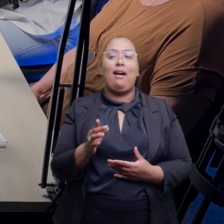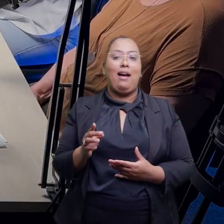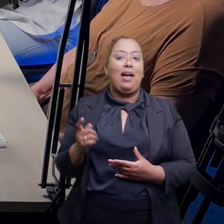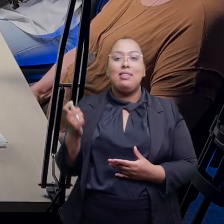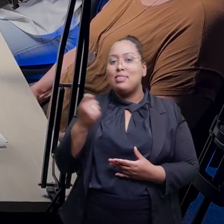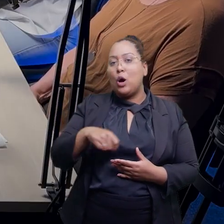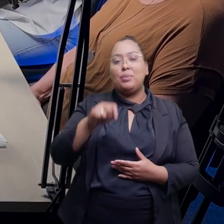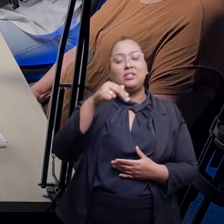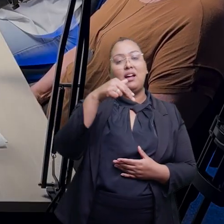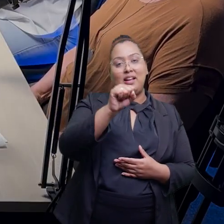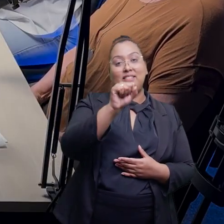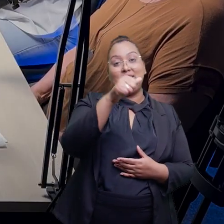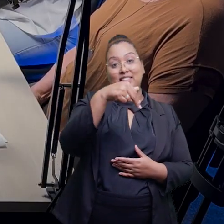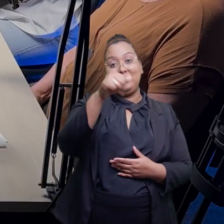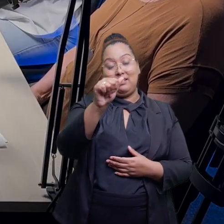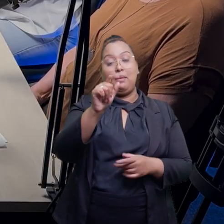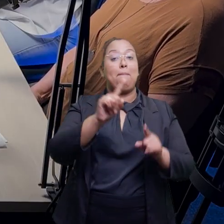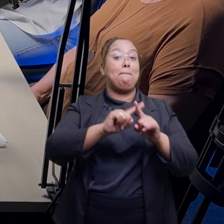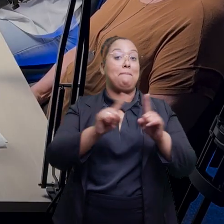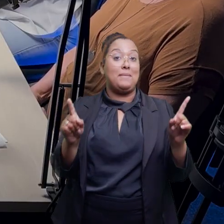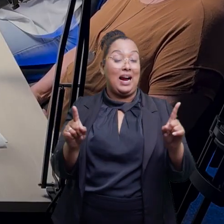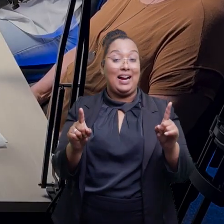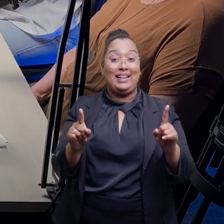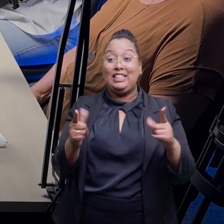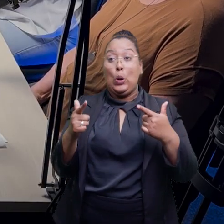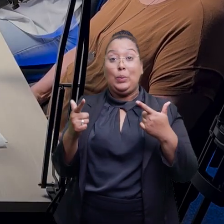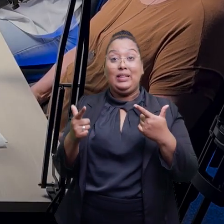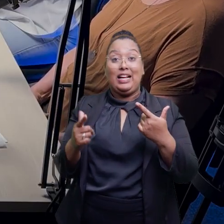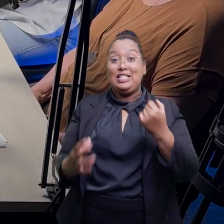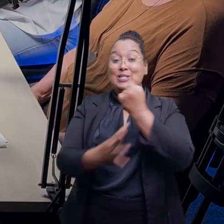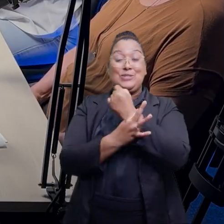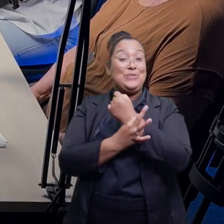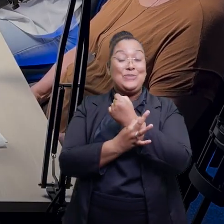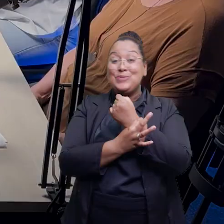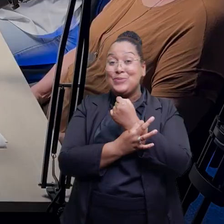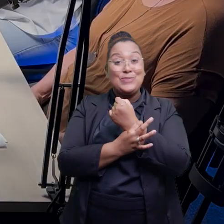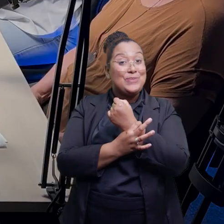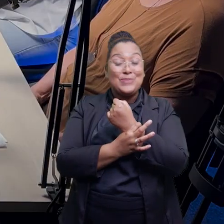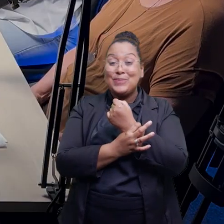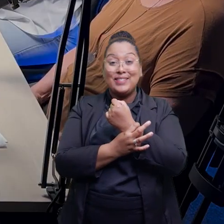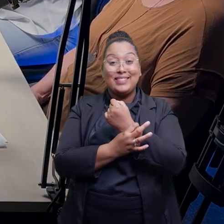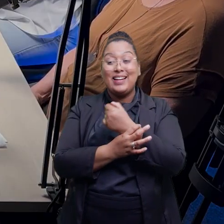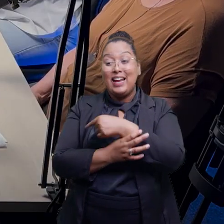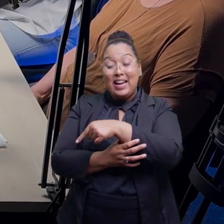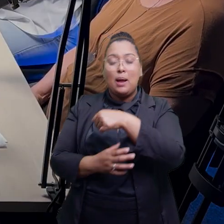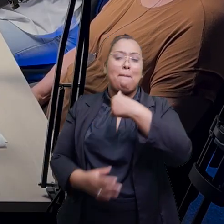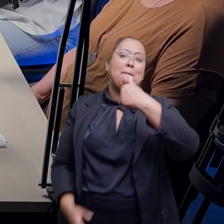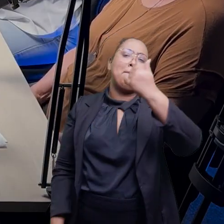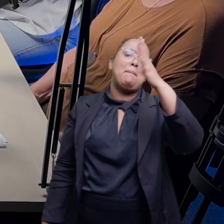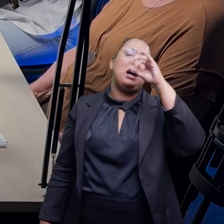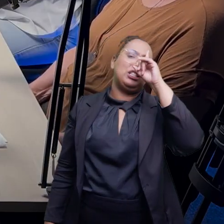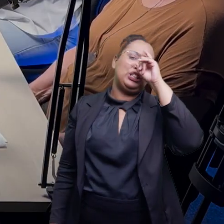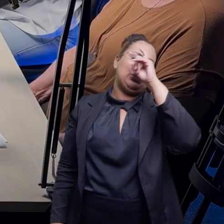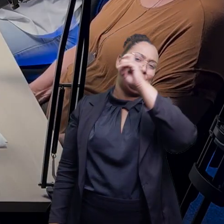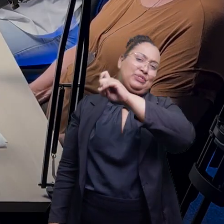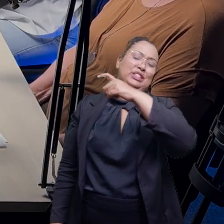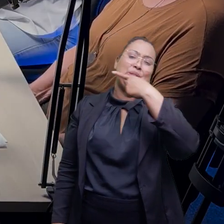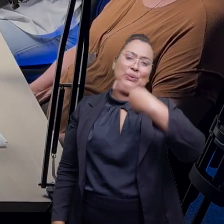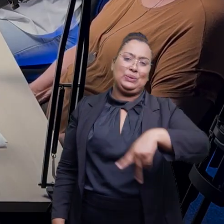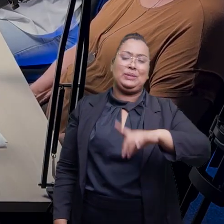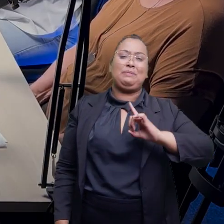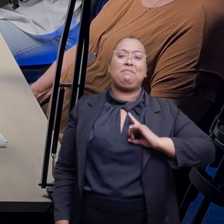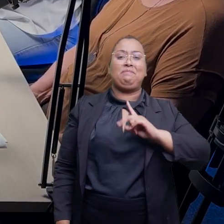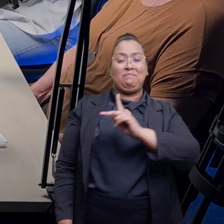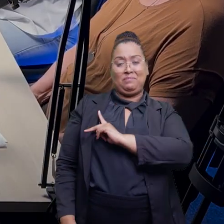passar pelo SNA, mas você não está resguardada, e aí são os casos mais difíceis que a gente tem hoje